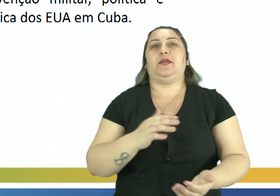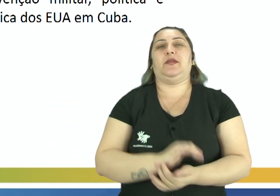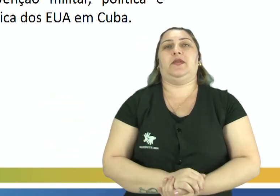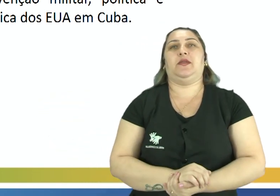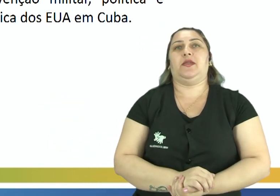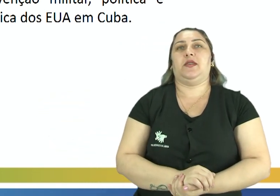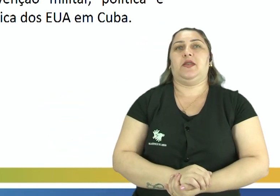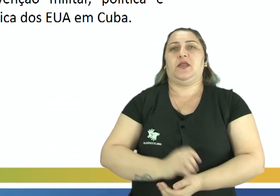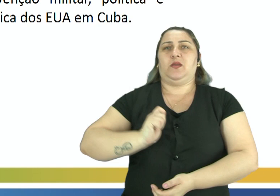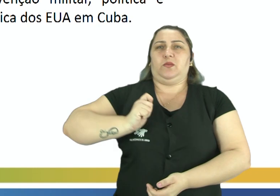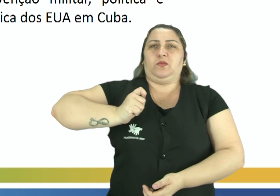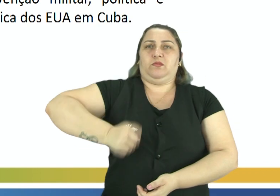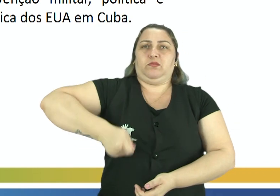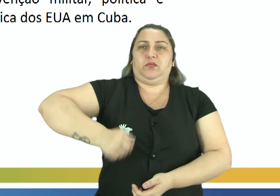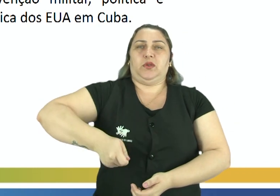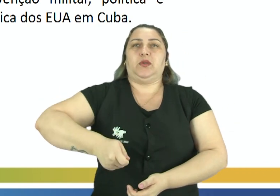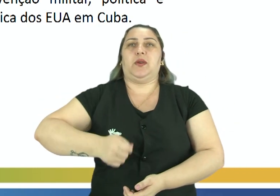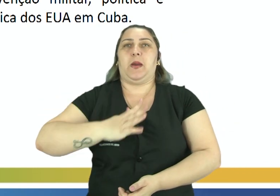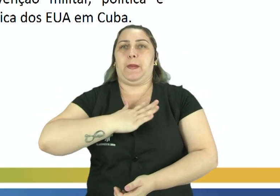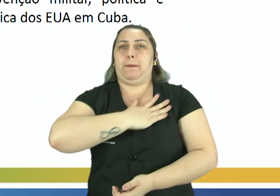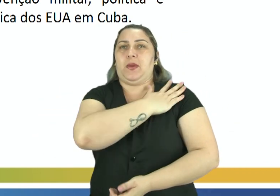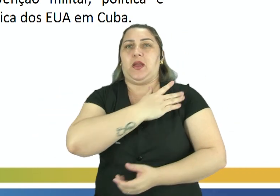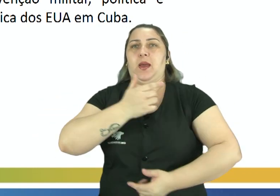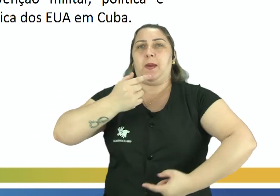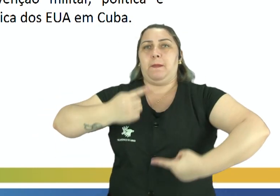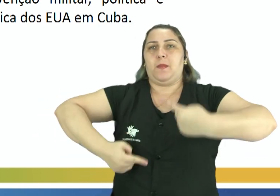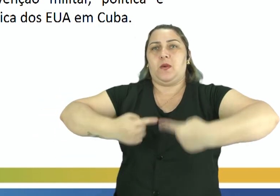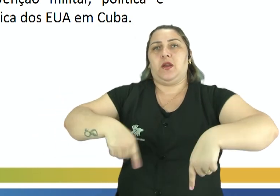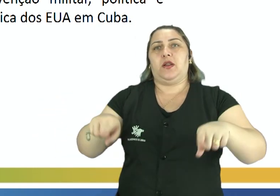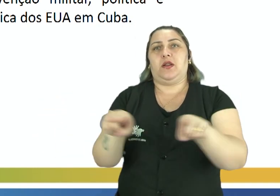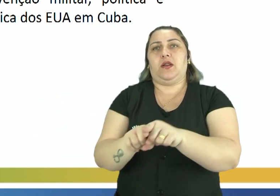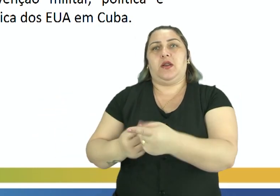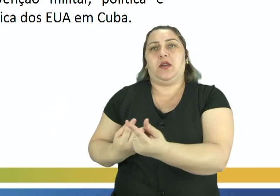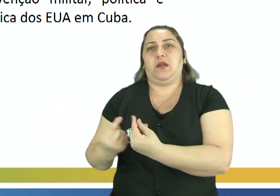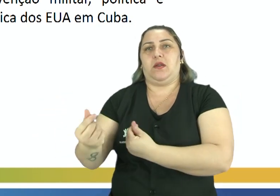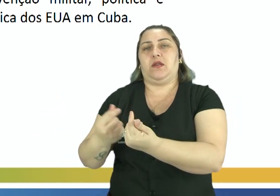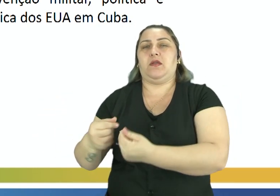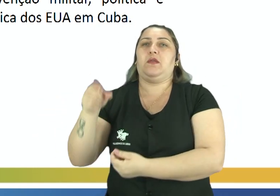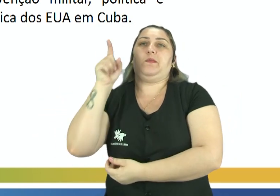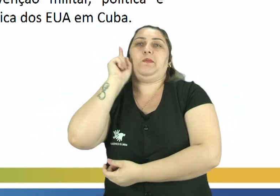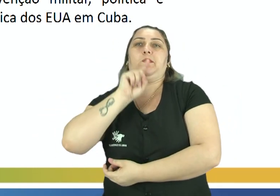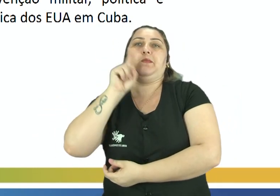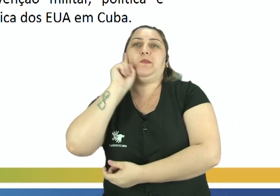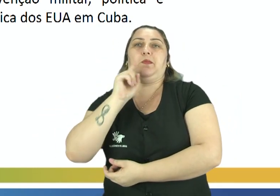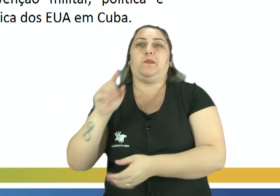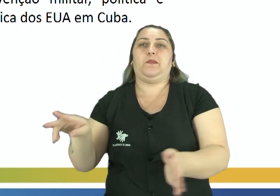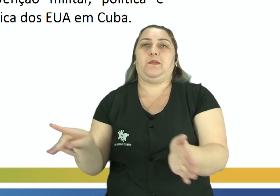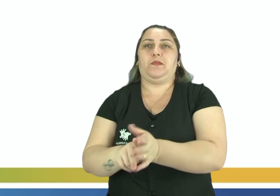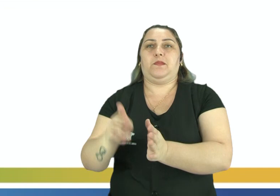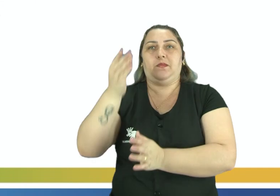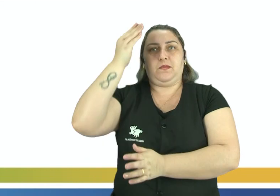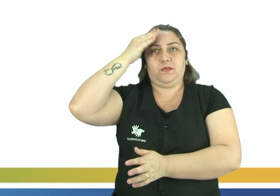De soberania militar, política e também econômica dos Estados Unidos em Cuba.